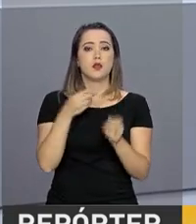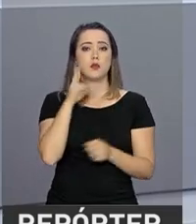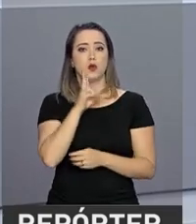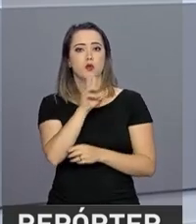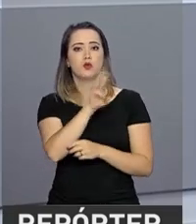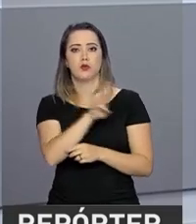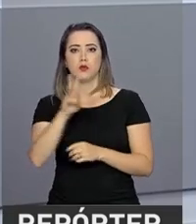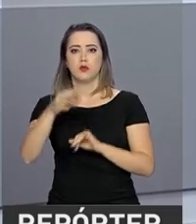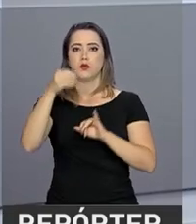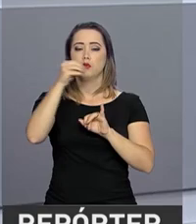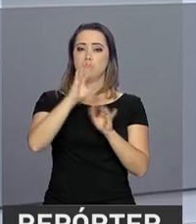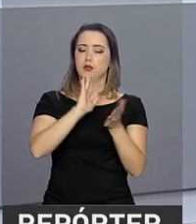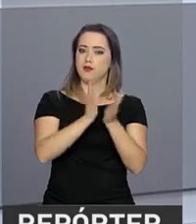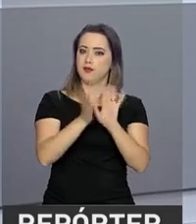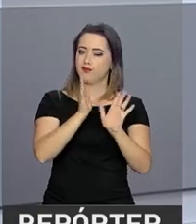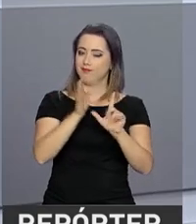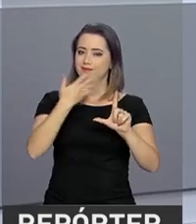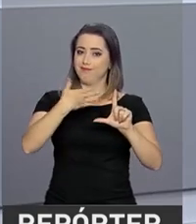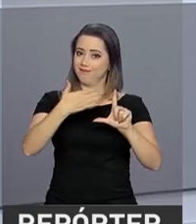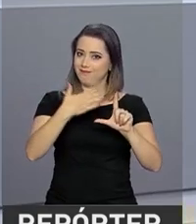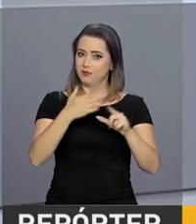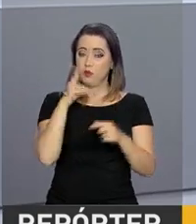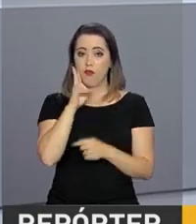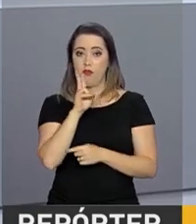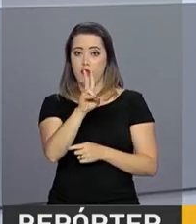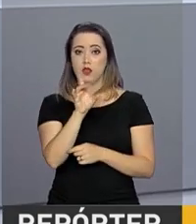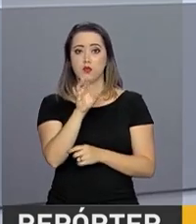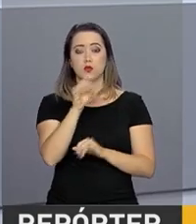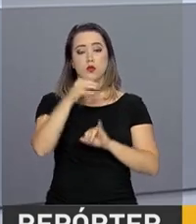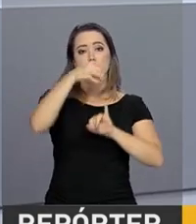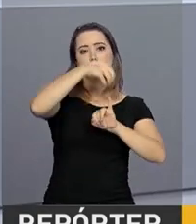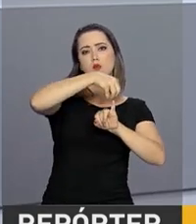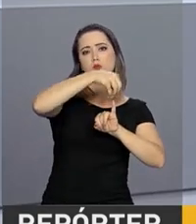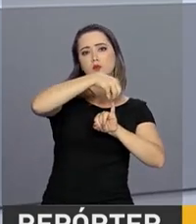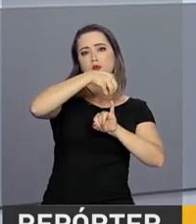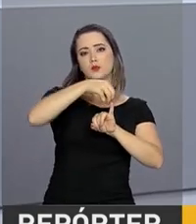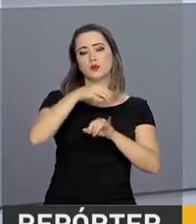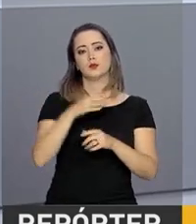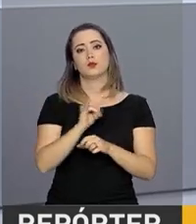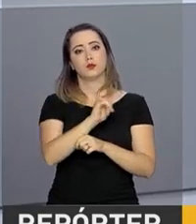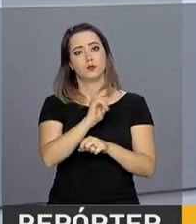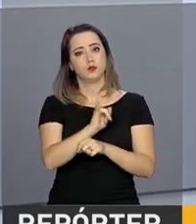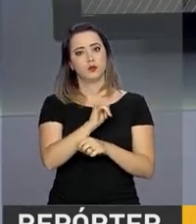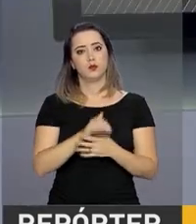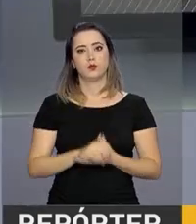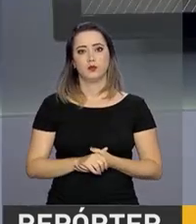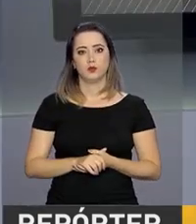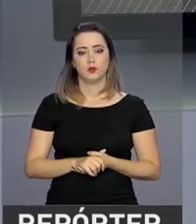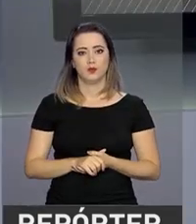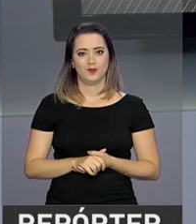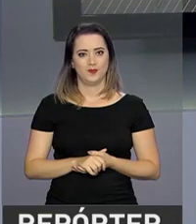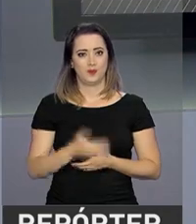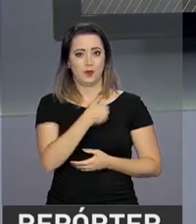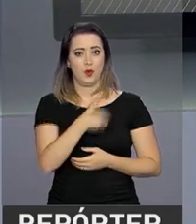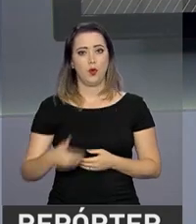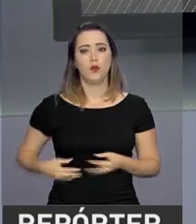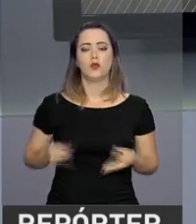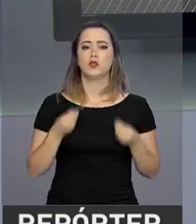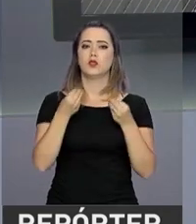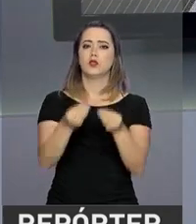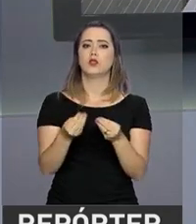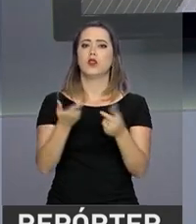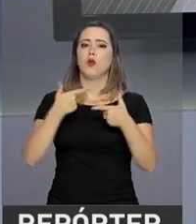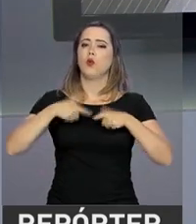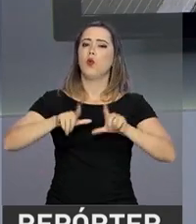acessadas também na Língua Brasileira de Sinais. Basta acessar o canal do Inep no YouTube. O governo concedeu a